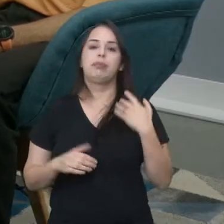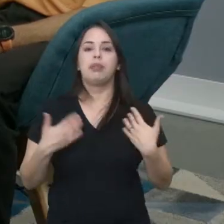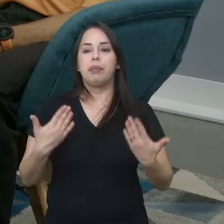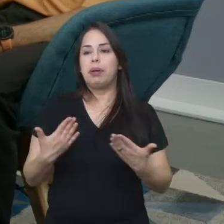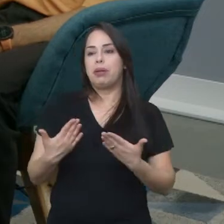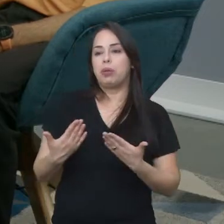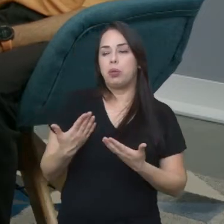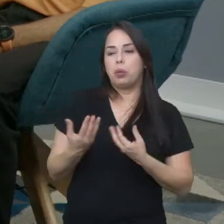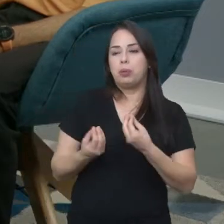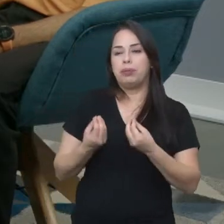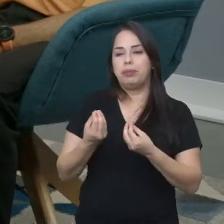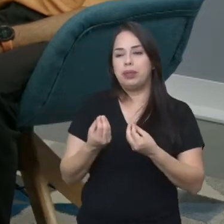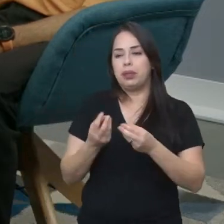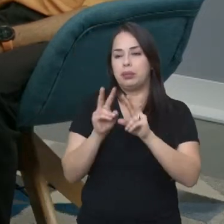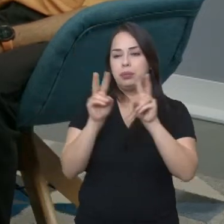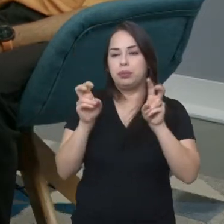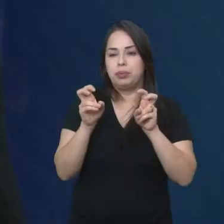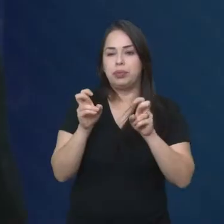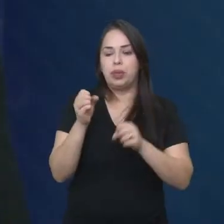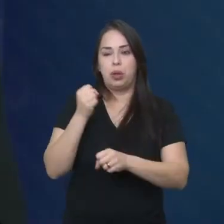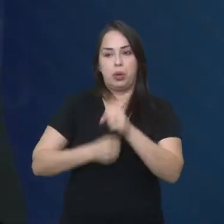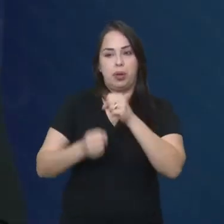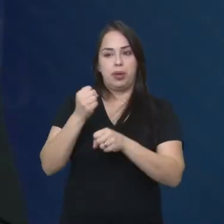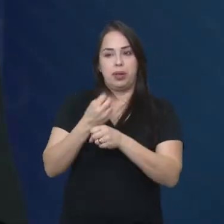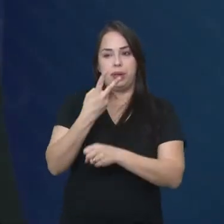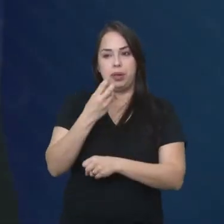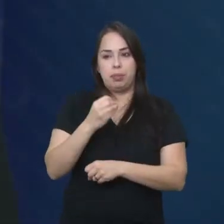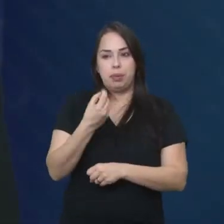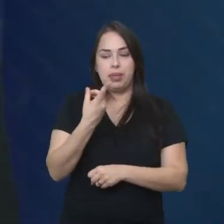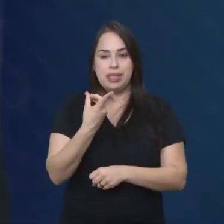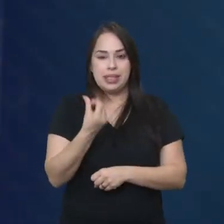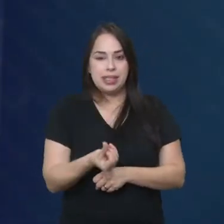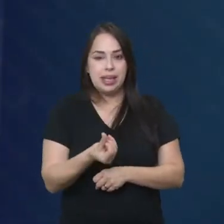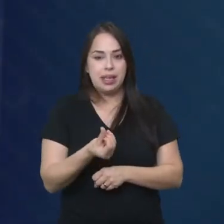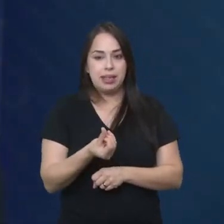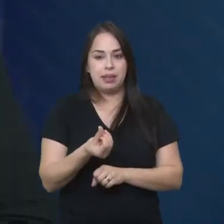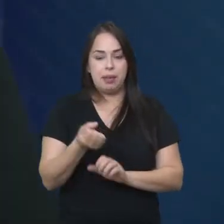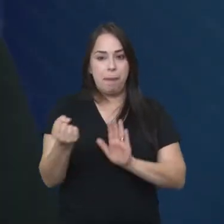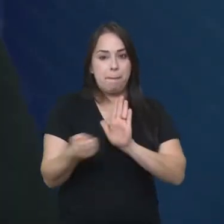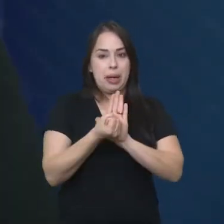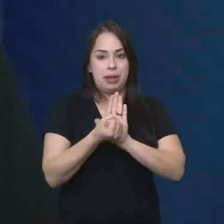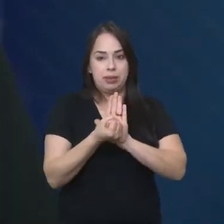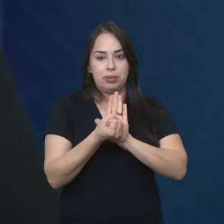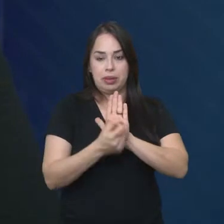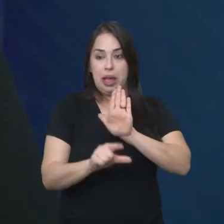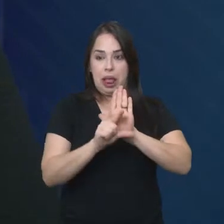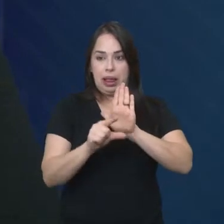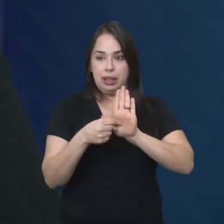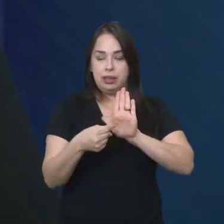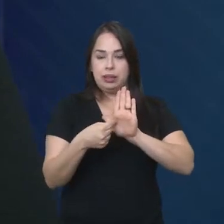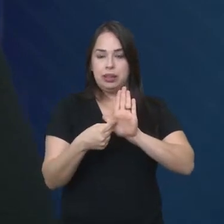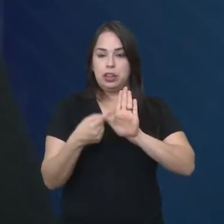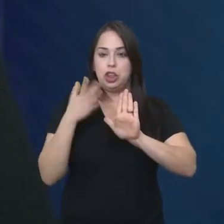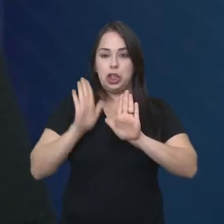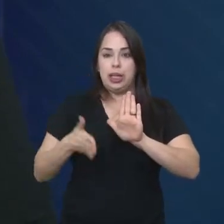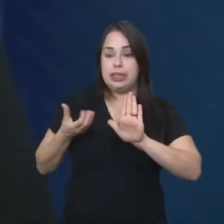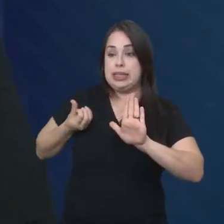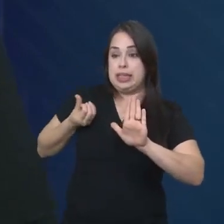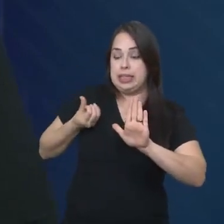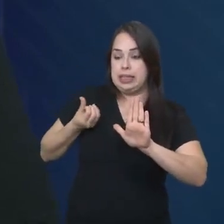esse assunto, em 2016 foi sancionado o marco legal da primeira infância, nós temos aí 6